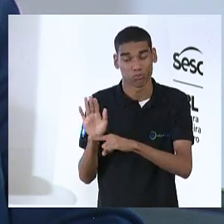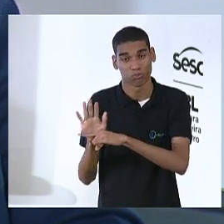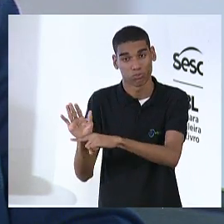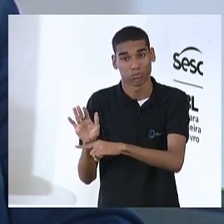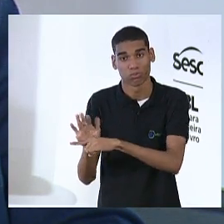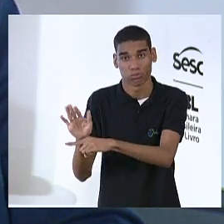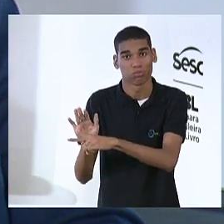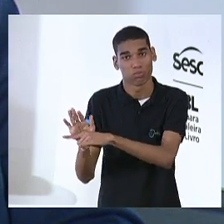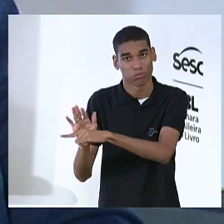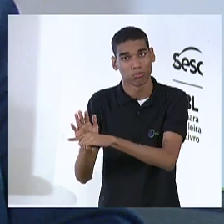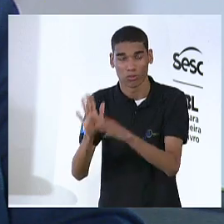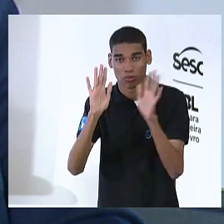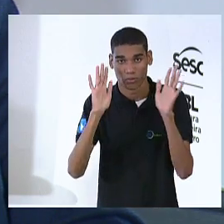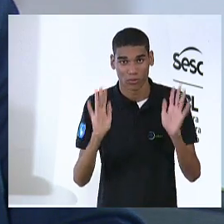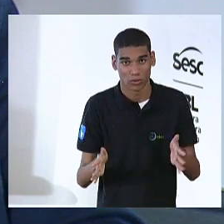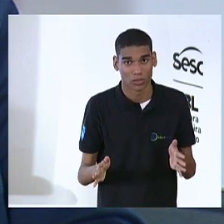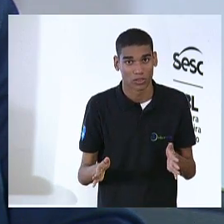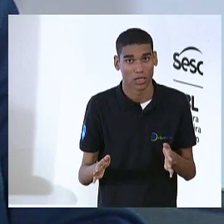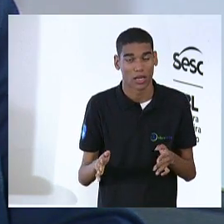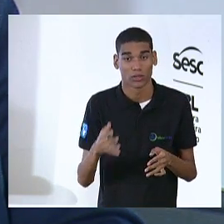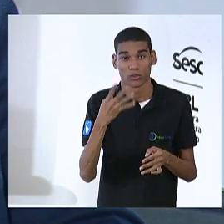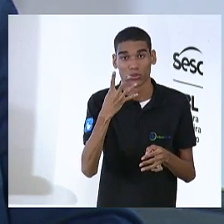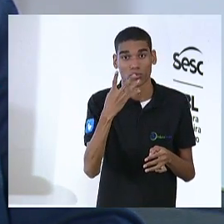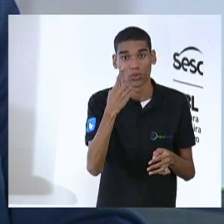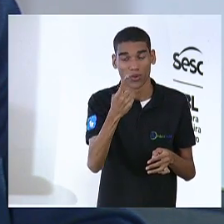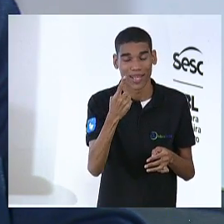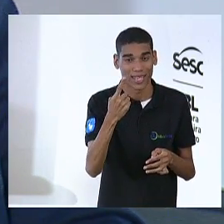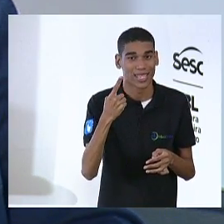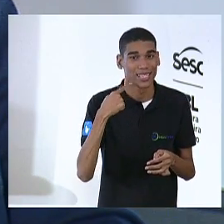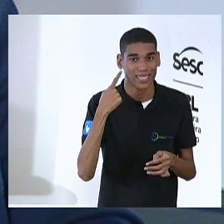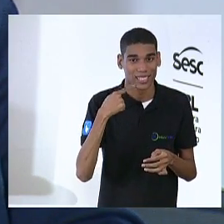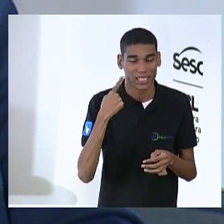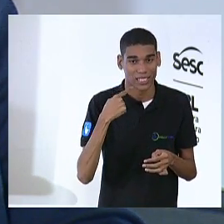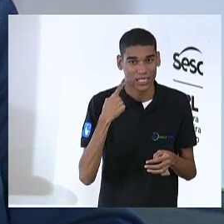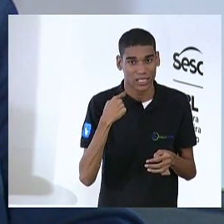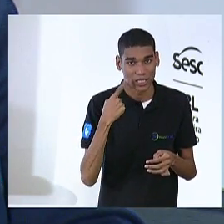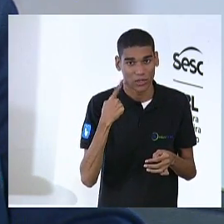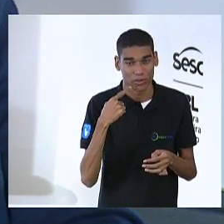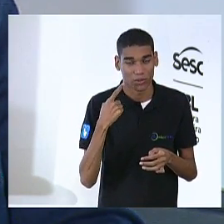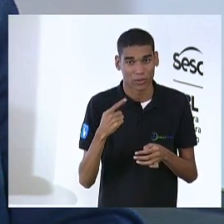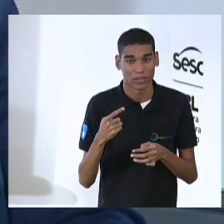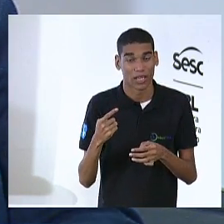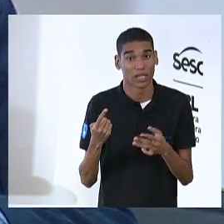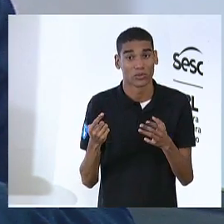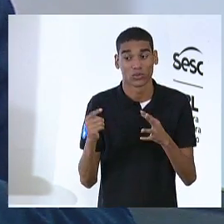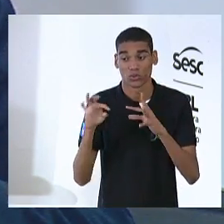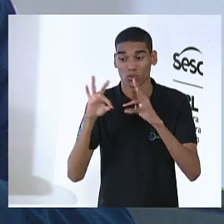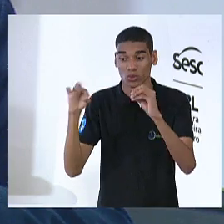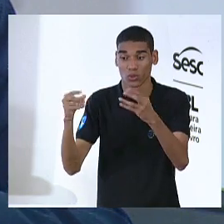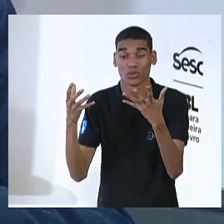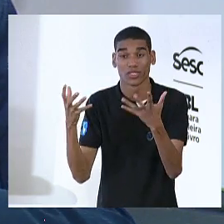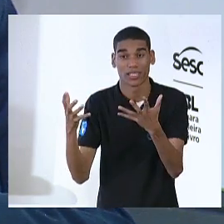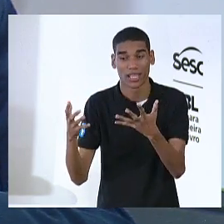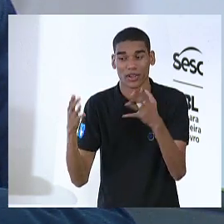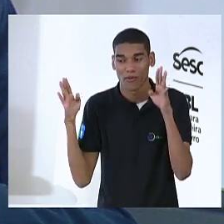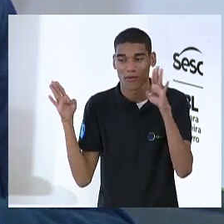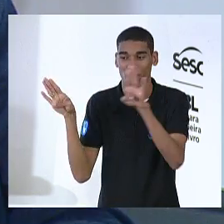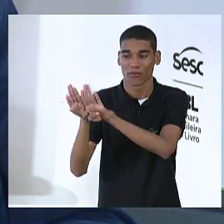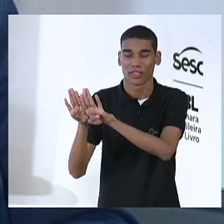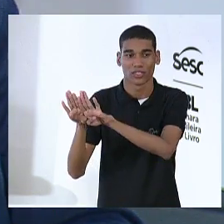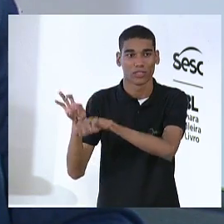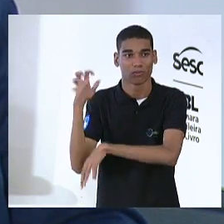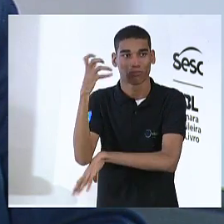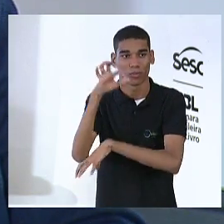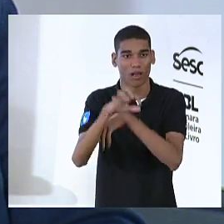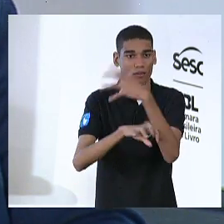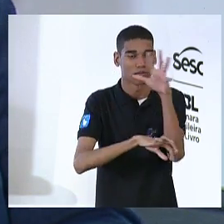para truncar o Código Florestal, que é importante proteger a Amazônia, né? Por que que eles votaram a favor de